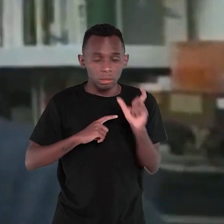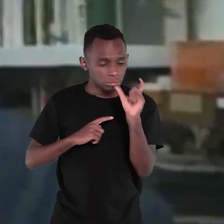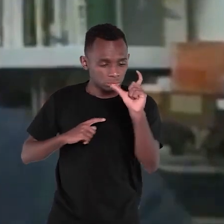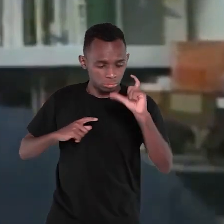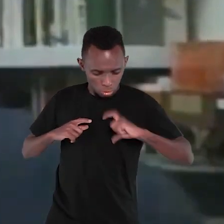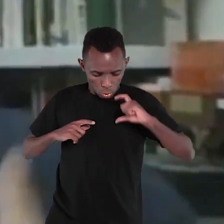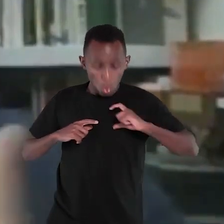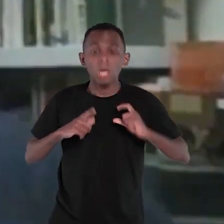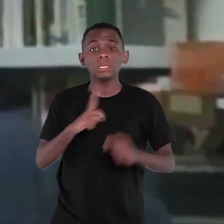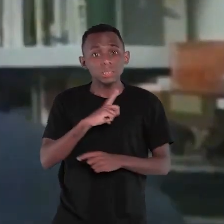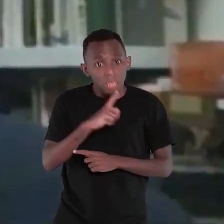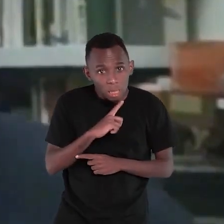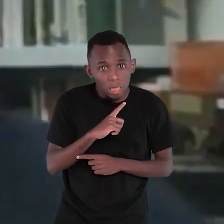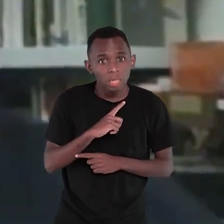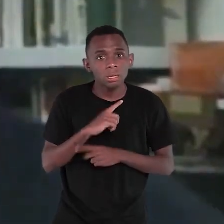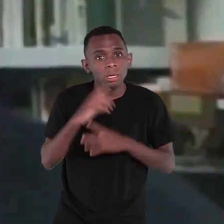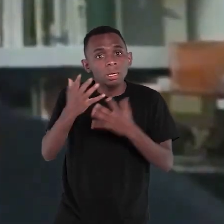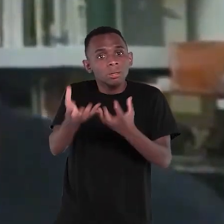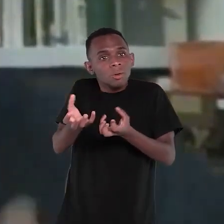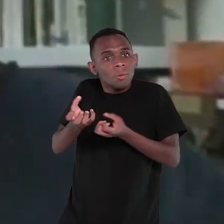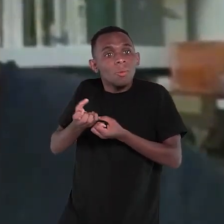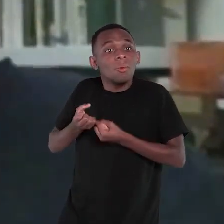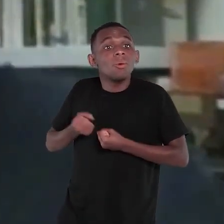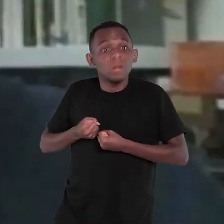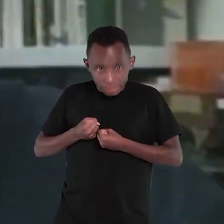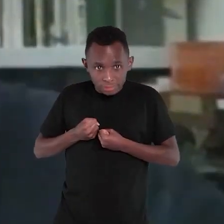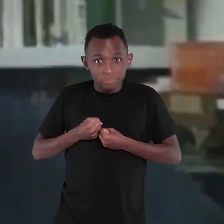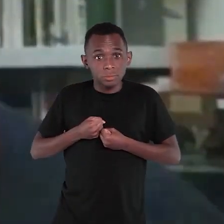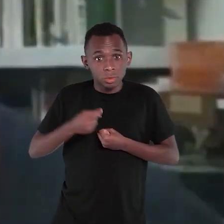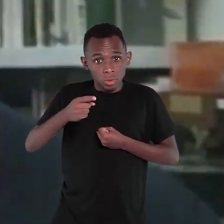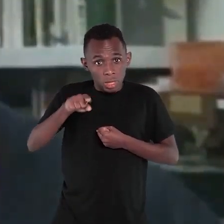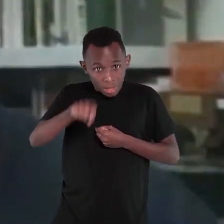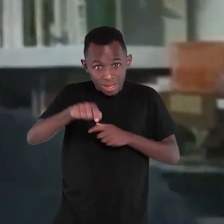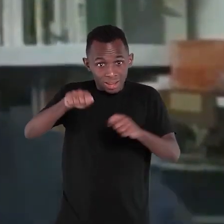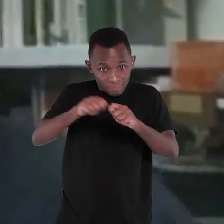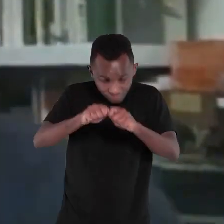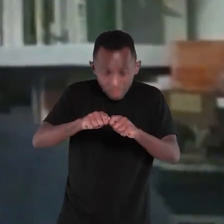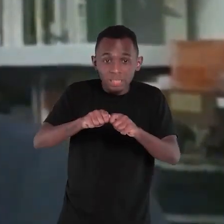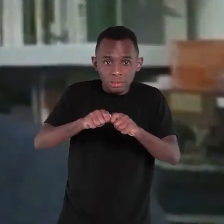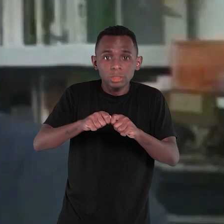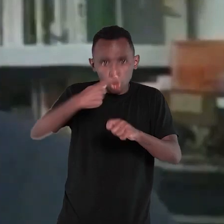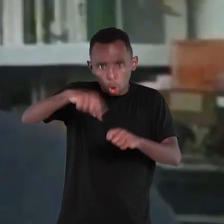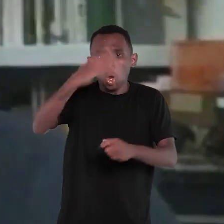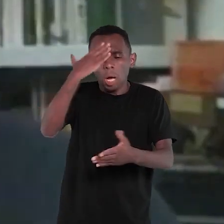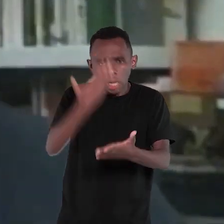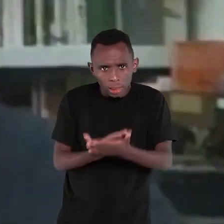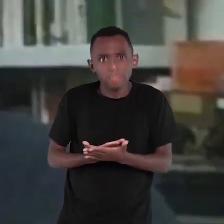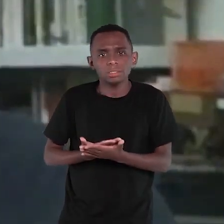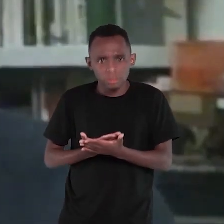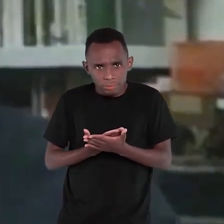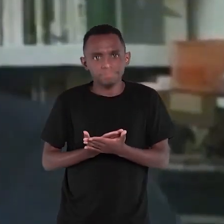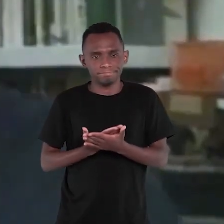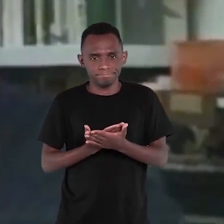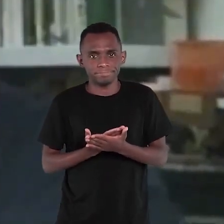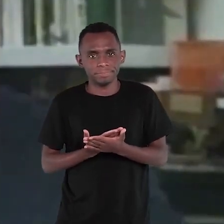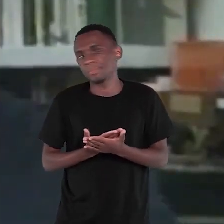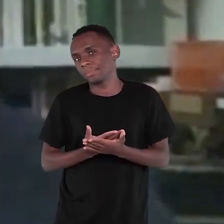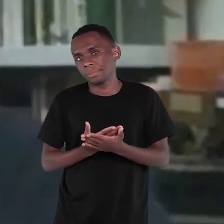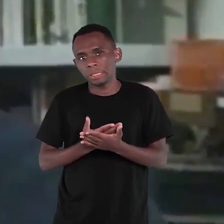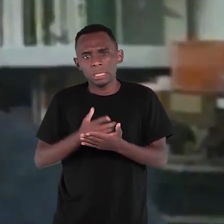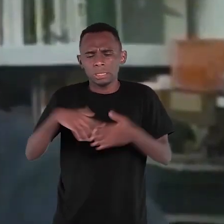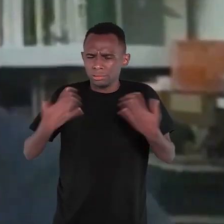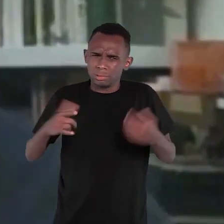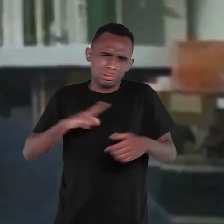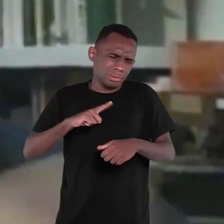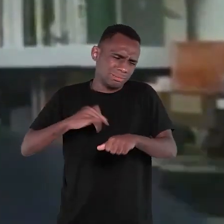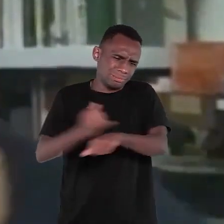têm identidade, elas são acolhidas, o que elas fazem é considerado legítimo, né? E elas vão e usam de mil